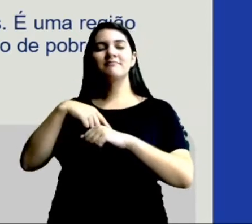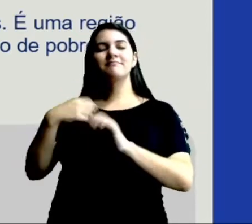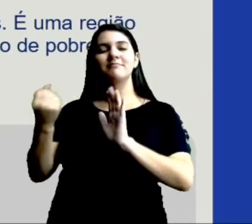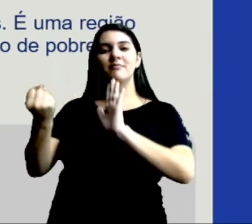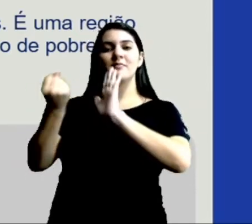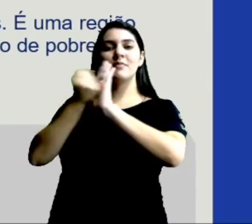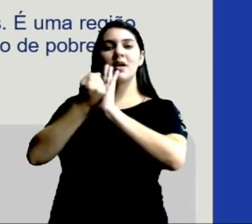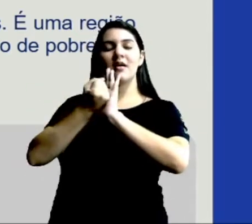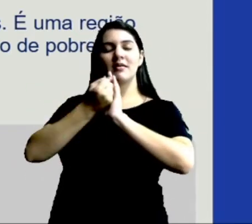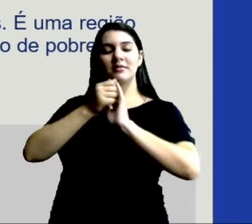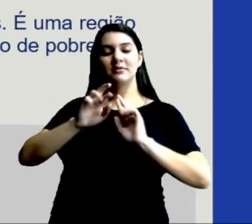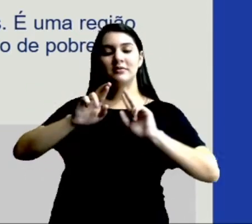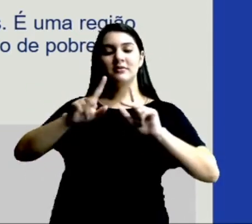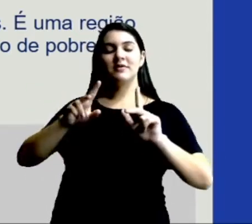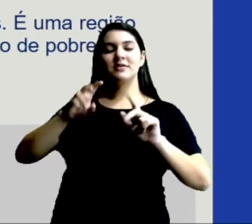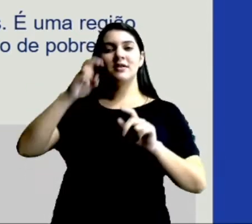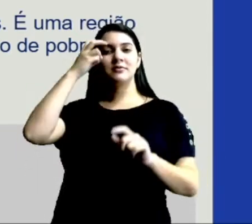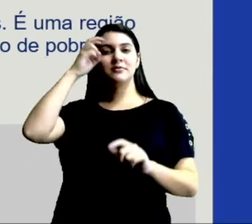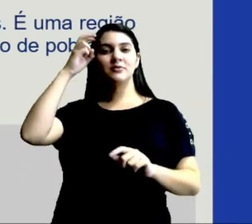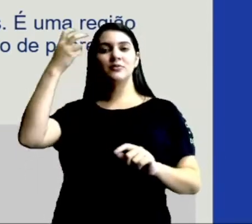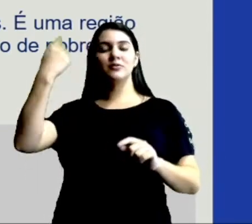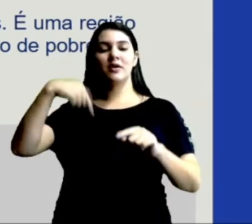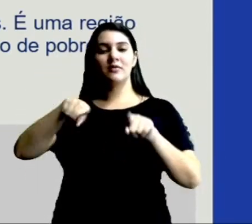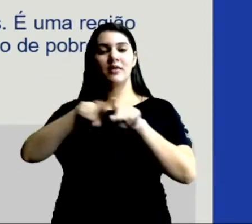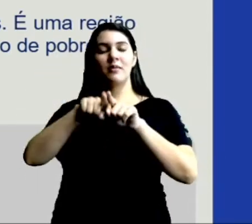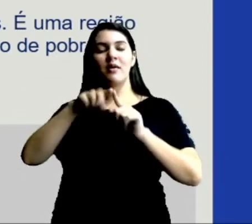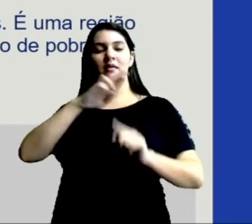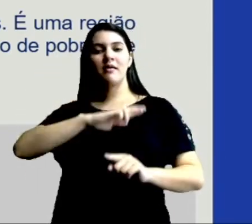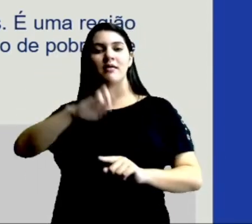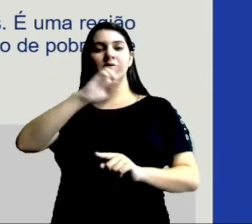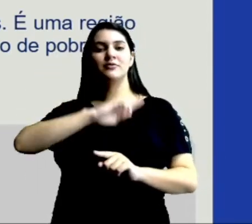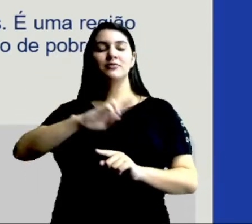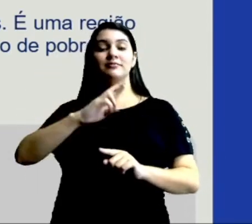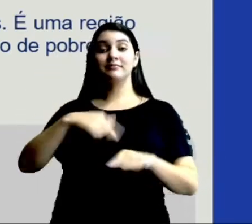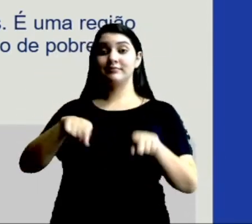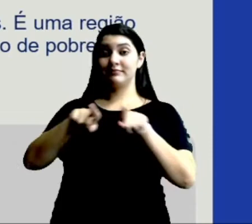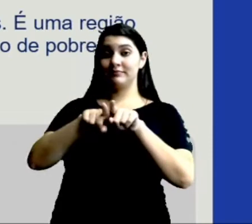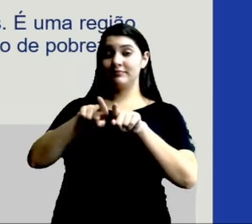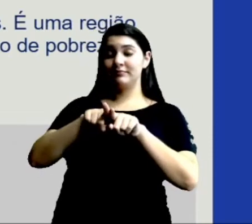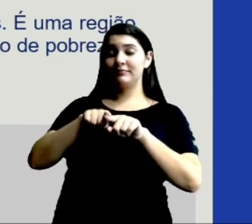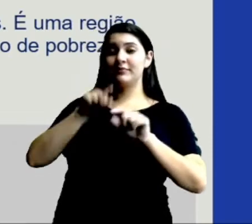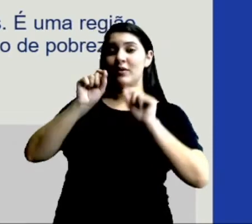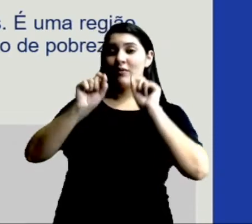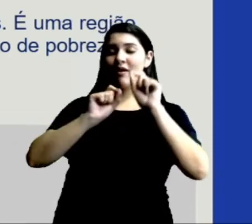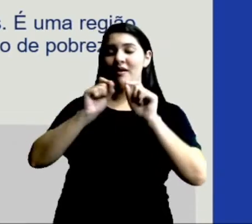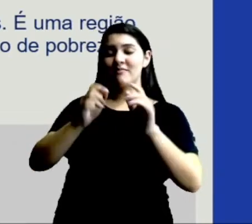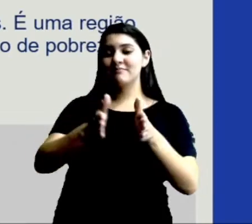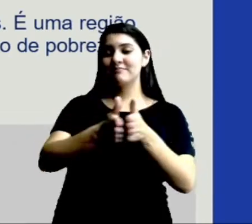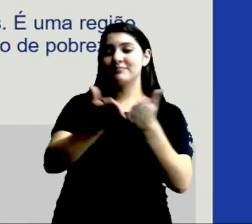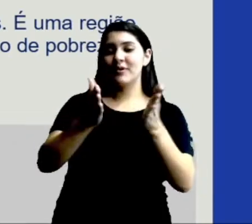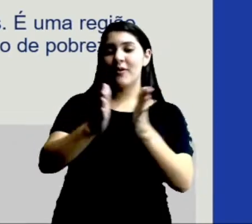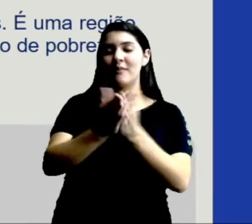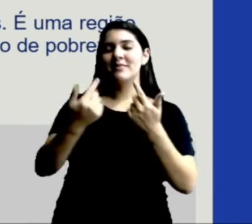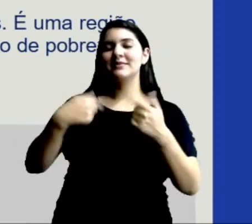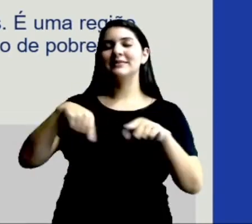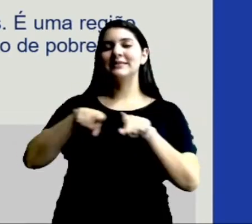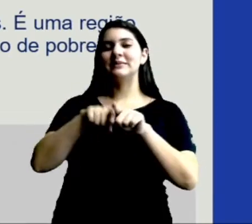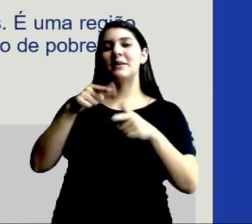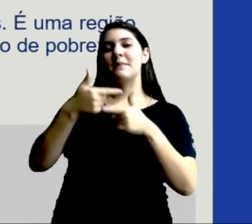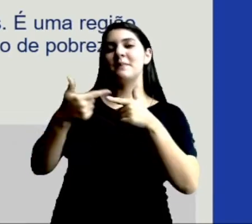diversidade cultural e religiosa, por outro lado, pela condição de pobreza e profundos